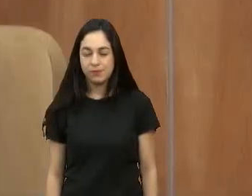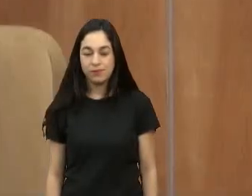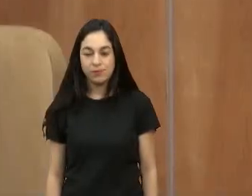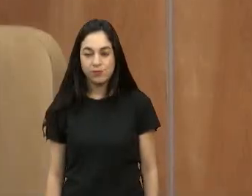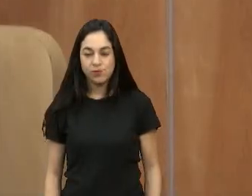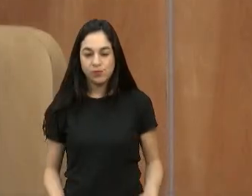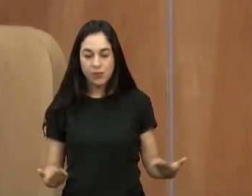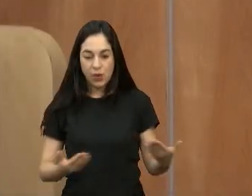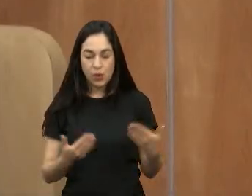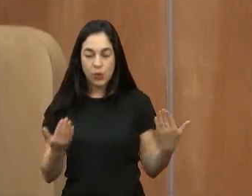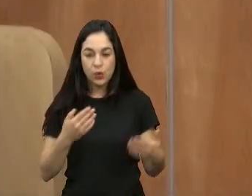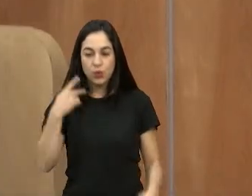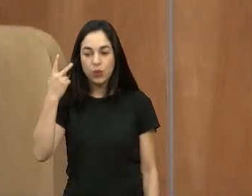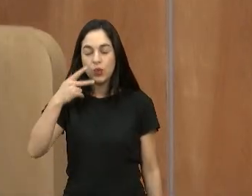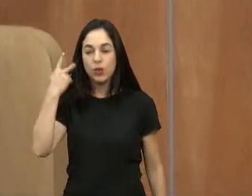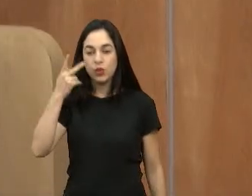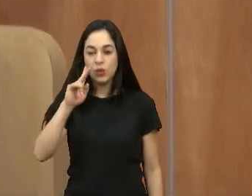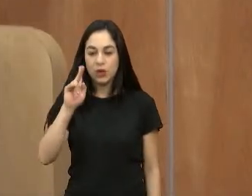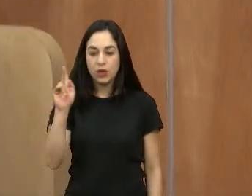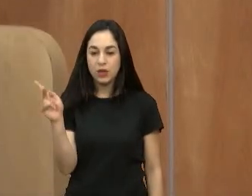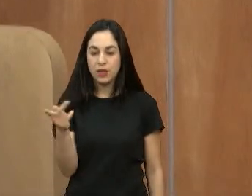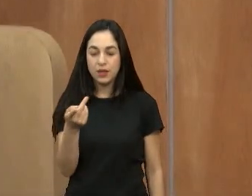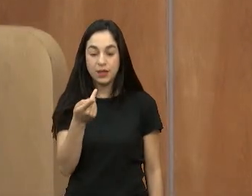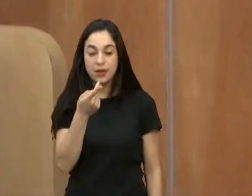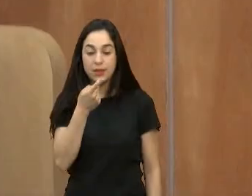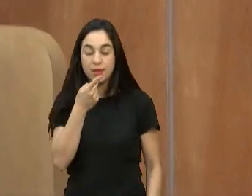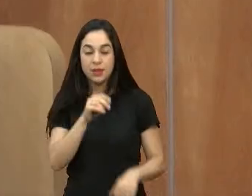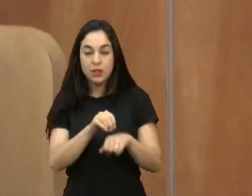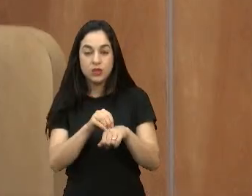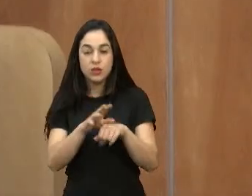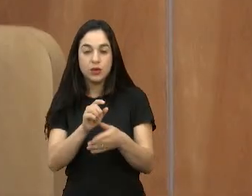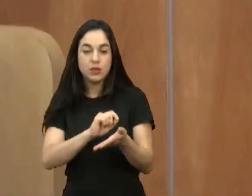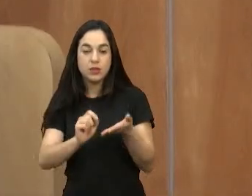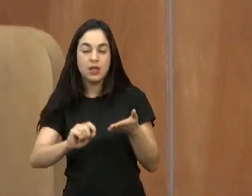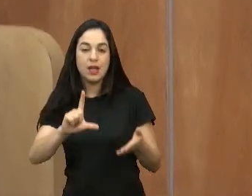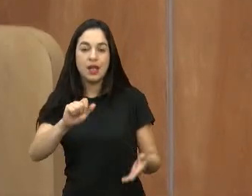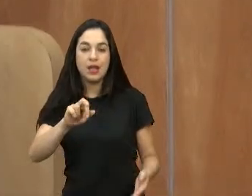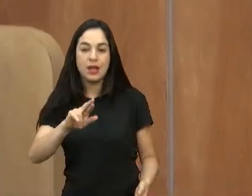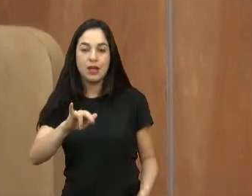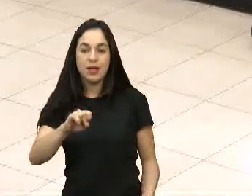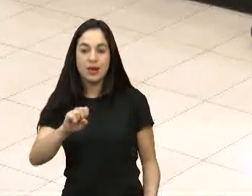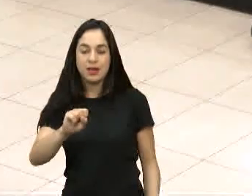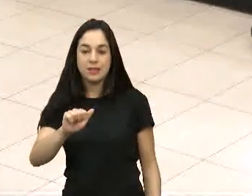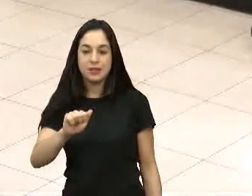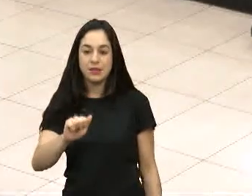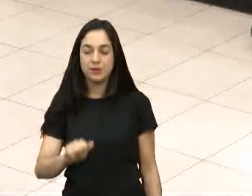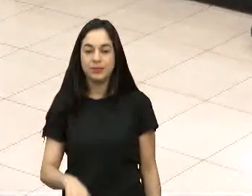Convidamos agora nosso vereador Hernani Barreto, que indicou a escritora Larissa Ferreira.